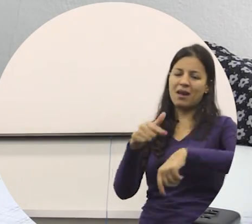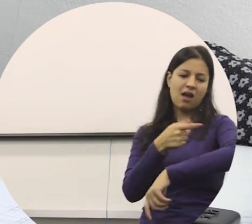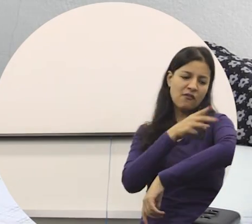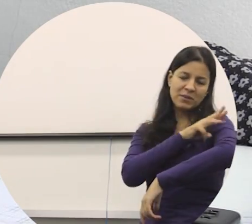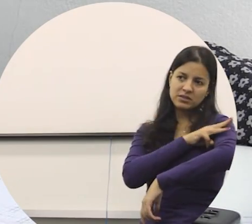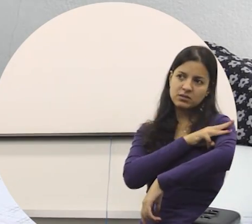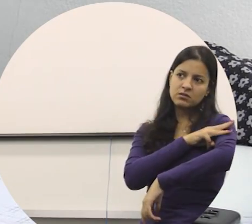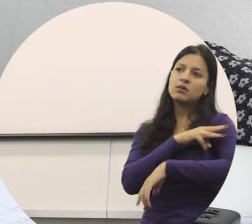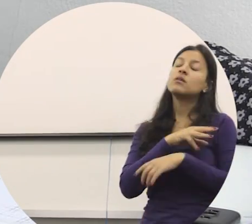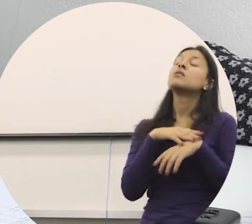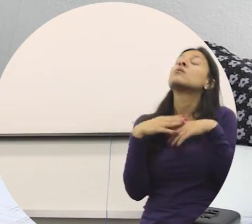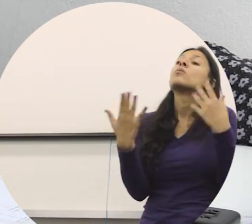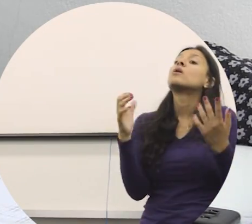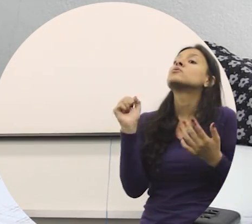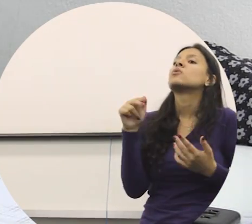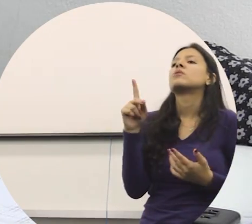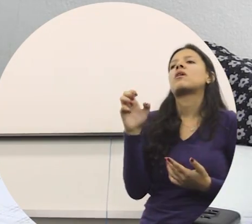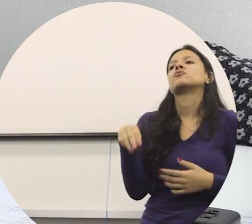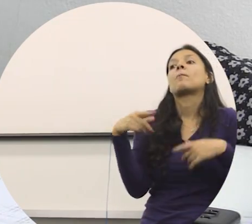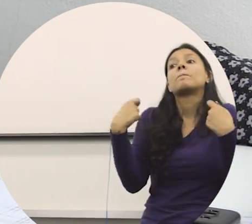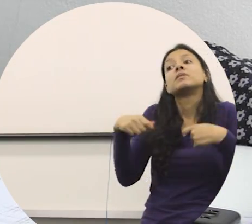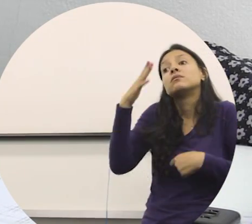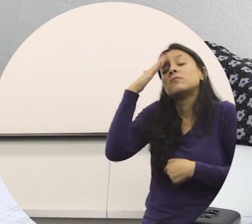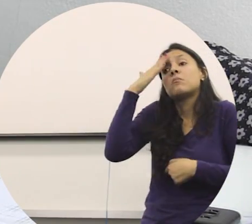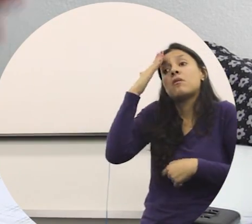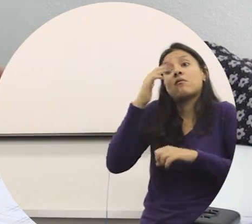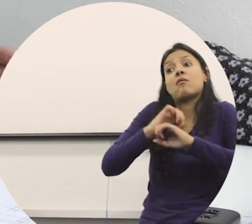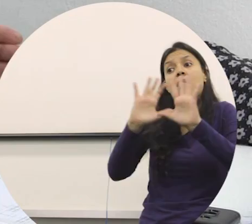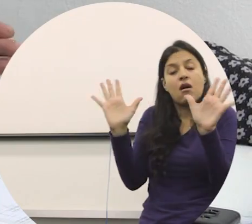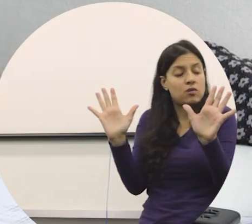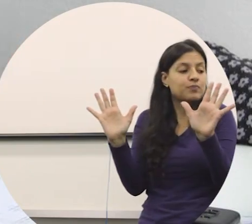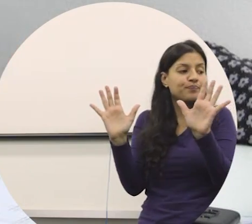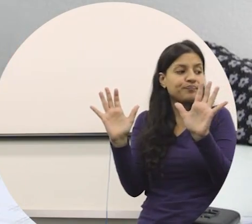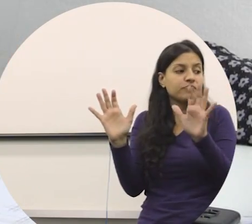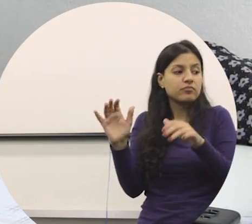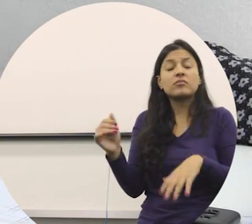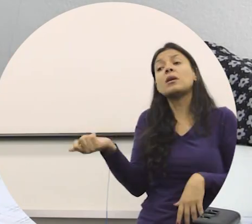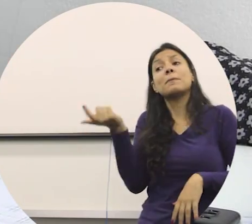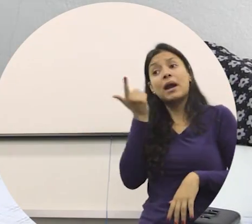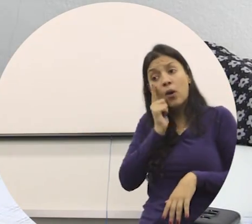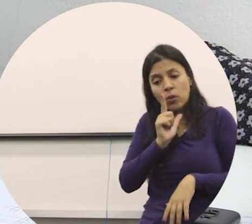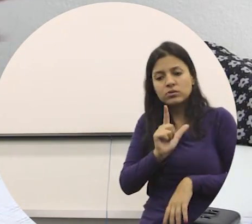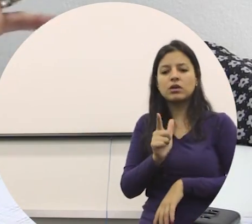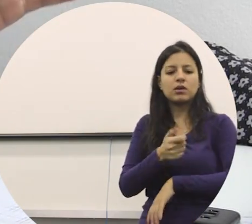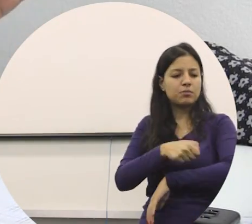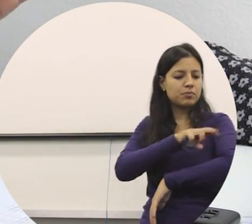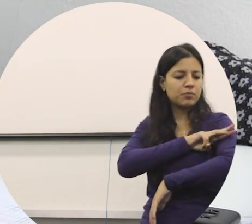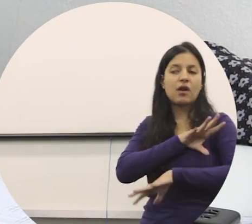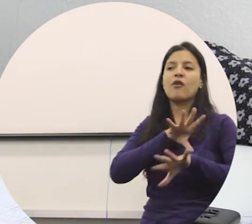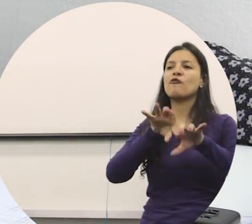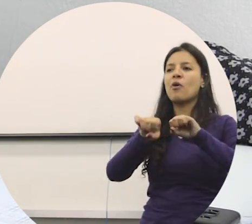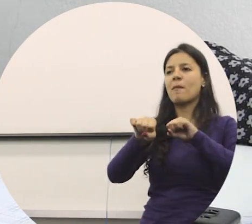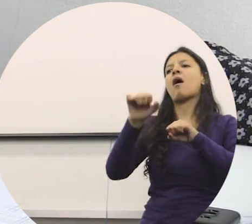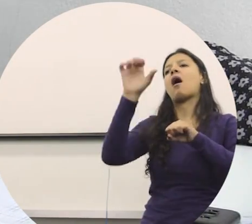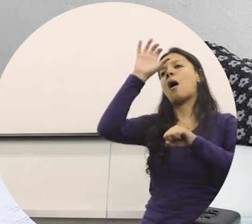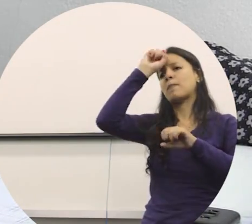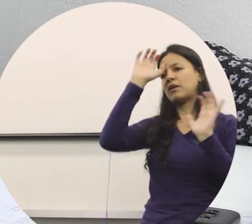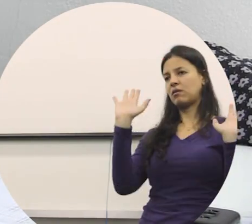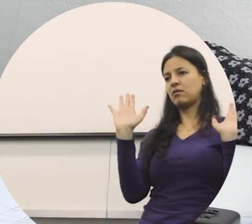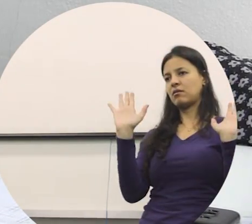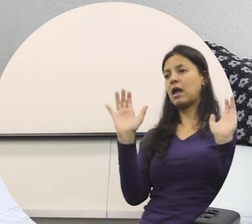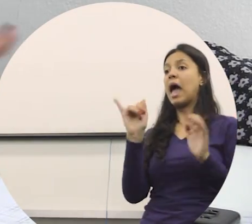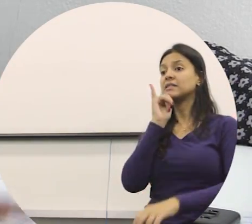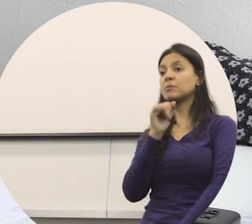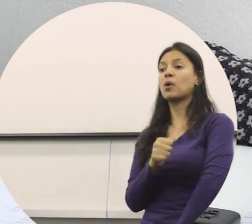clareza e realizarmos de fato com propriedade para concluir um ciclo de alfabetização? Porque não adianta exigir lá no final